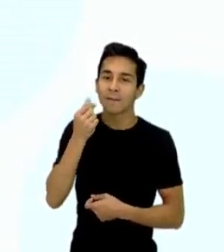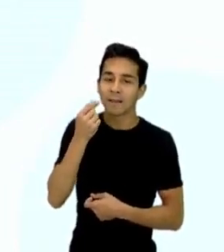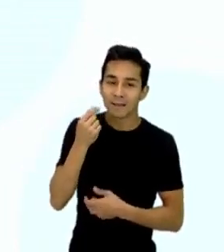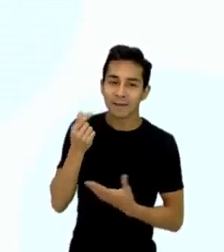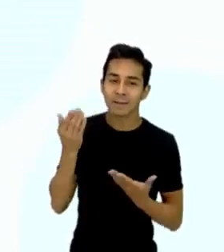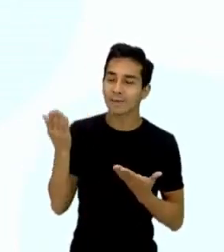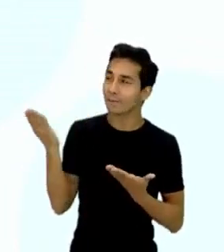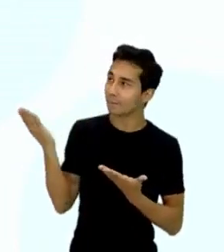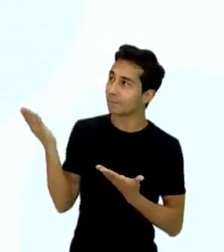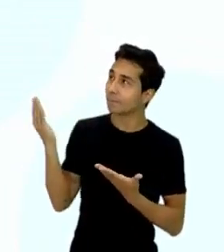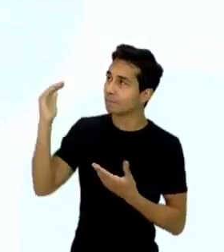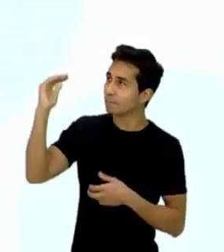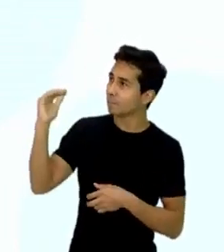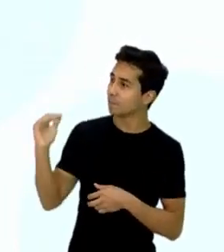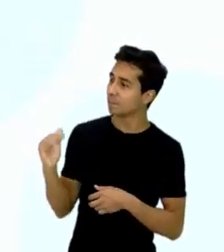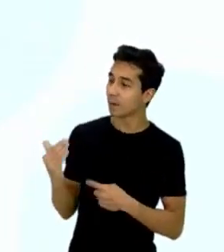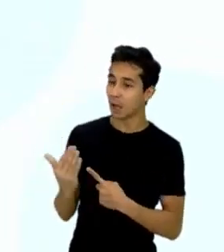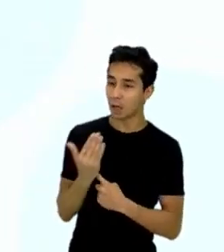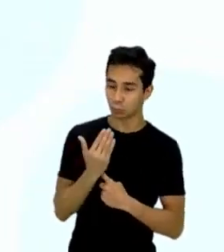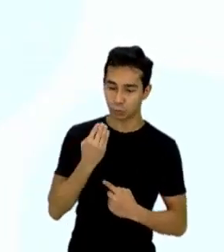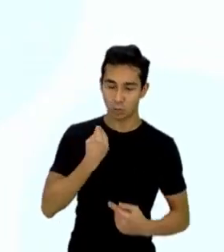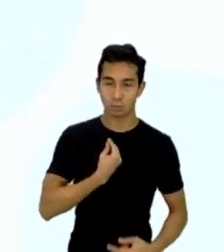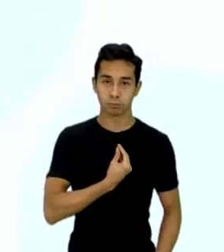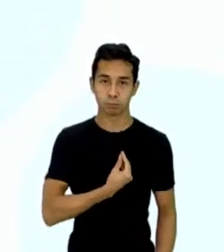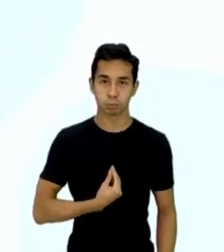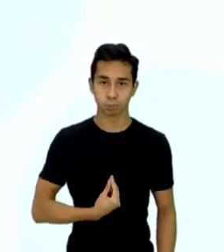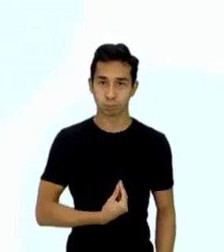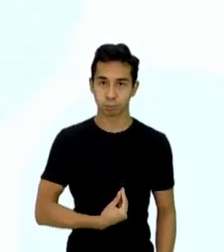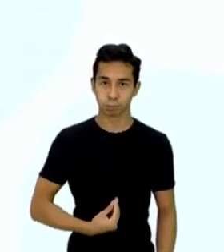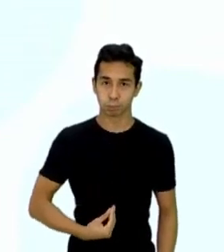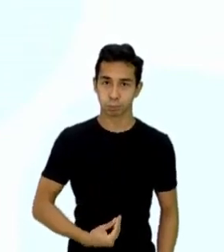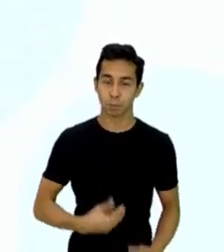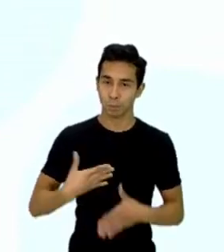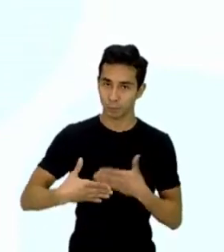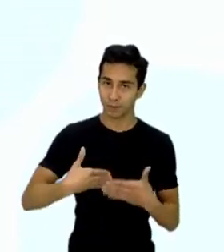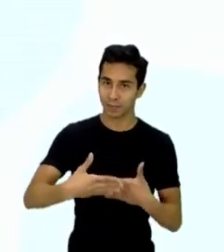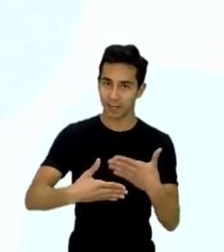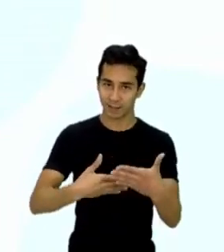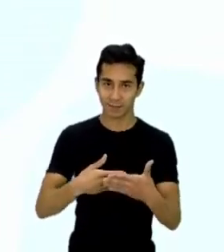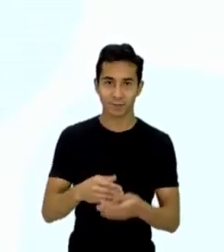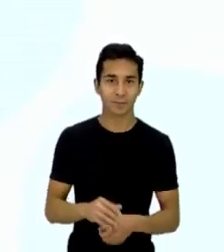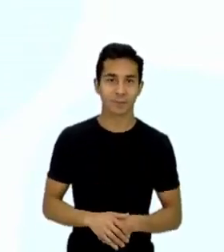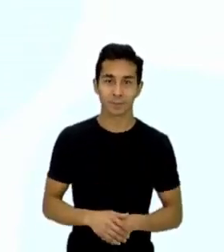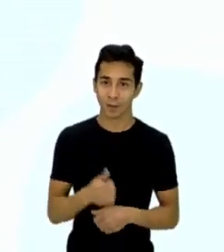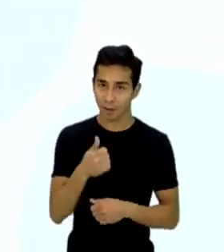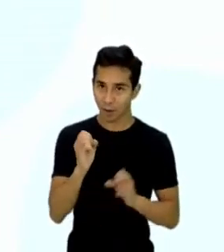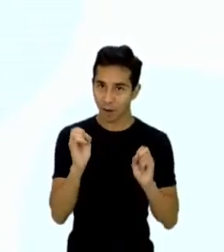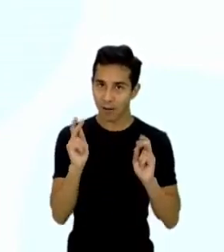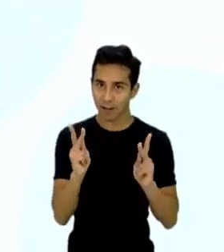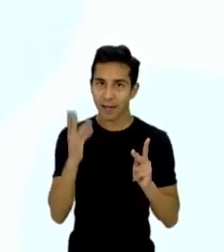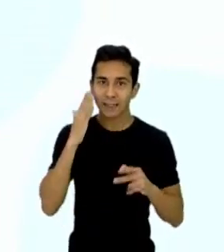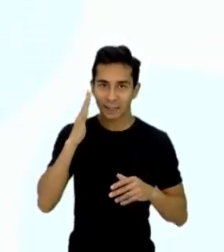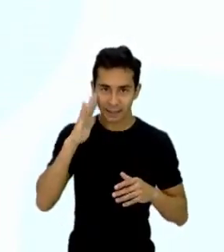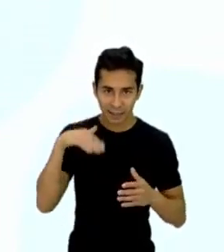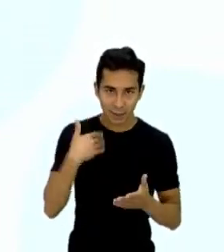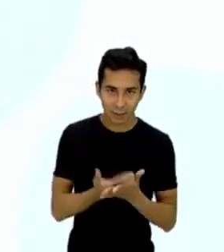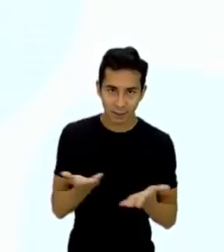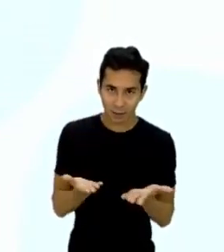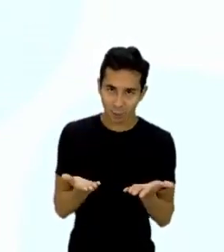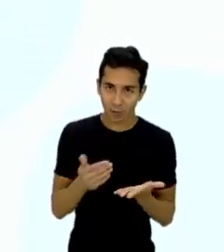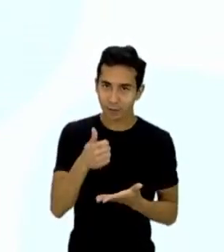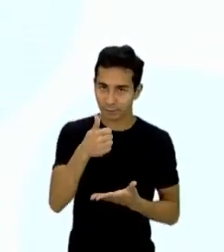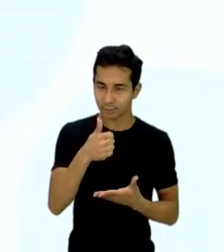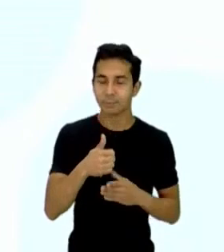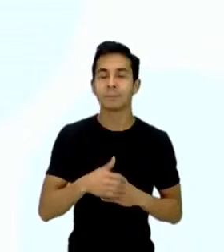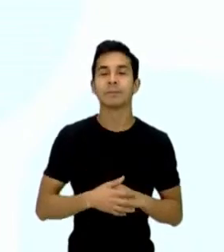digestório aí, dentro desses órgãos do tubo digestivo. Belezinha, gente? Tudo bem até aqui? Tranquilo?